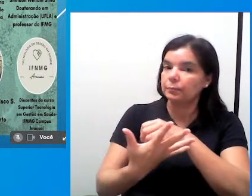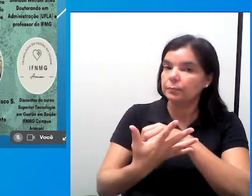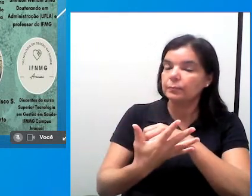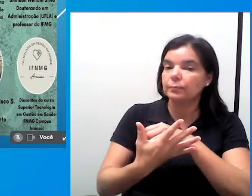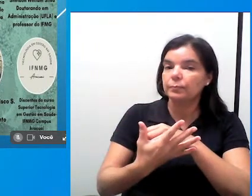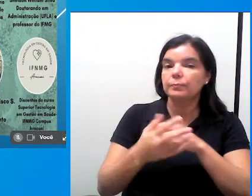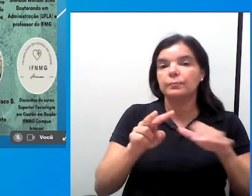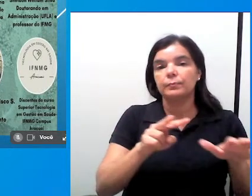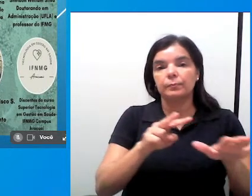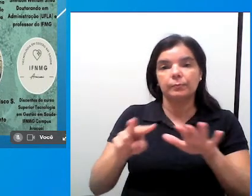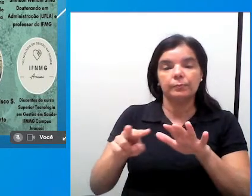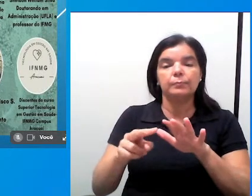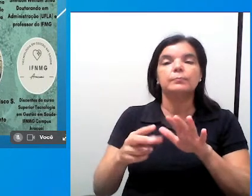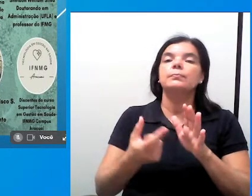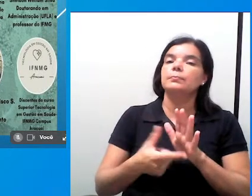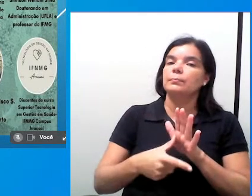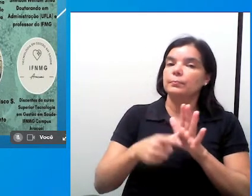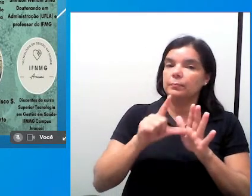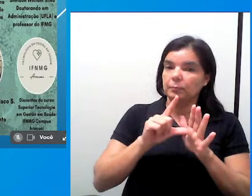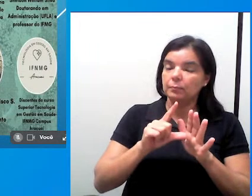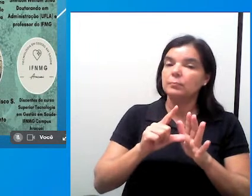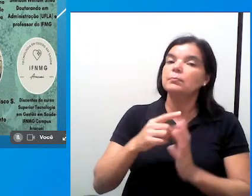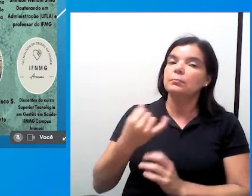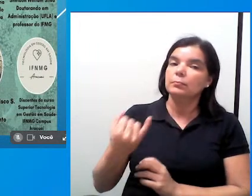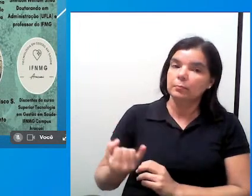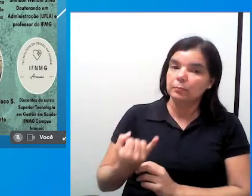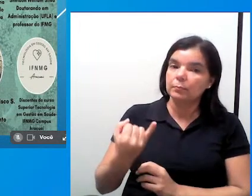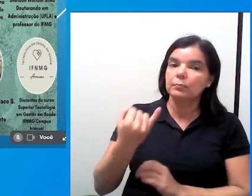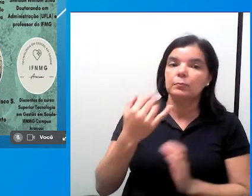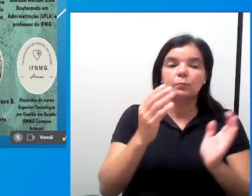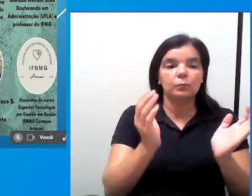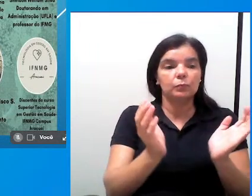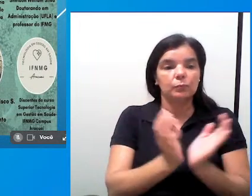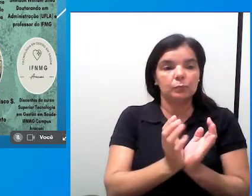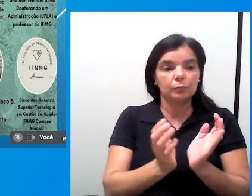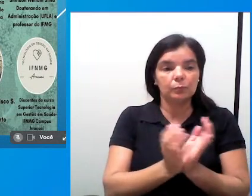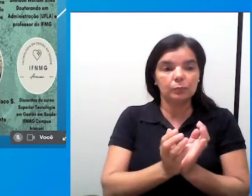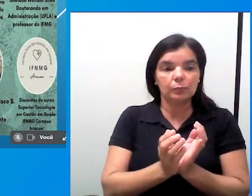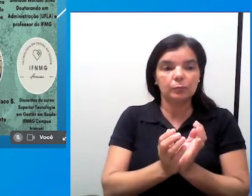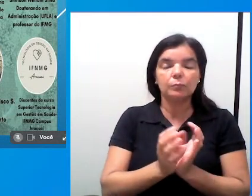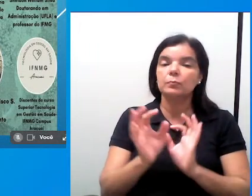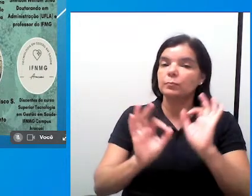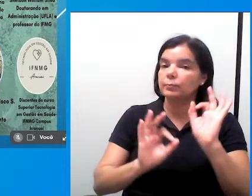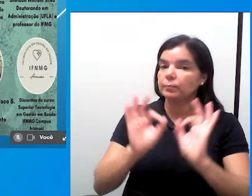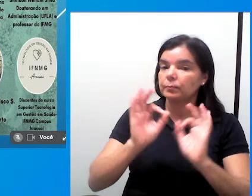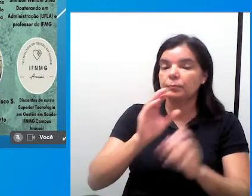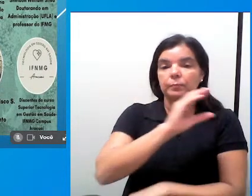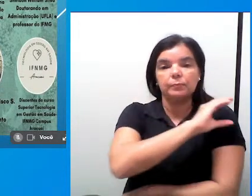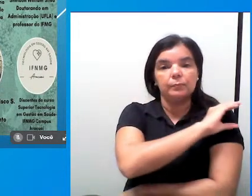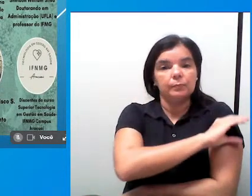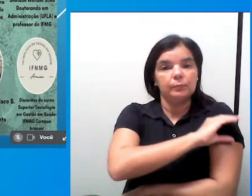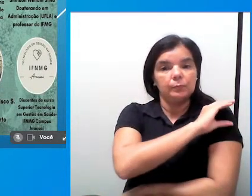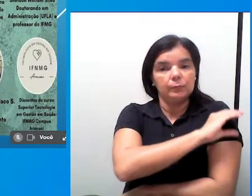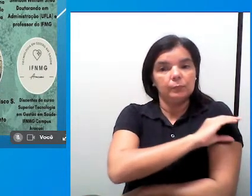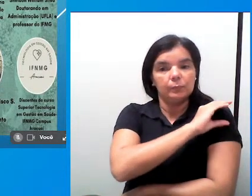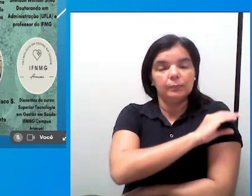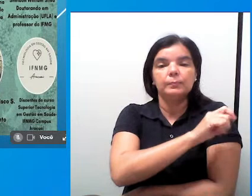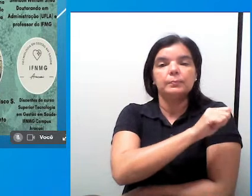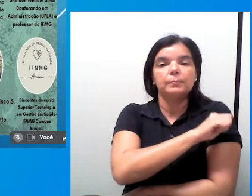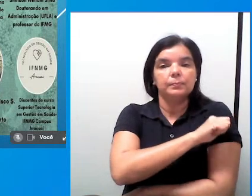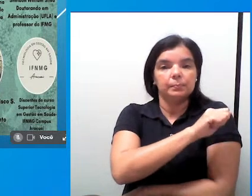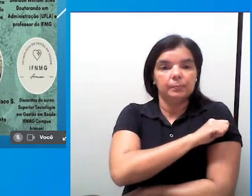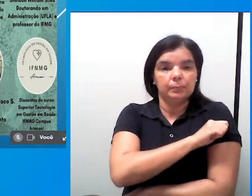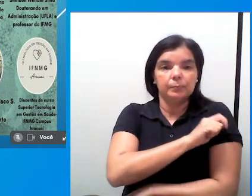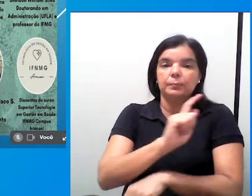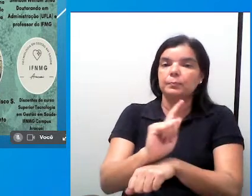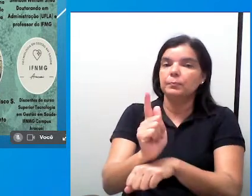anterior. E isso também teve um impacto muito grande na nossa comunidade, tudo feito, coordenado pelos nossos alunos do curso de